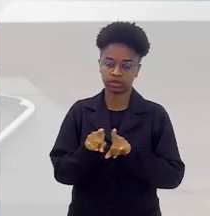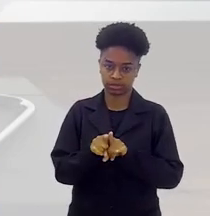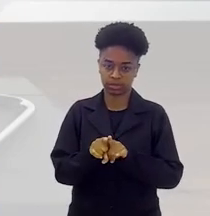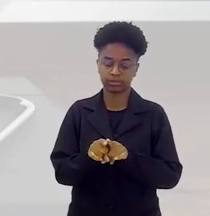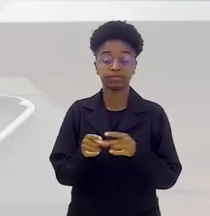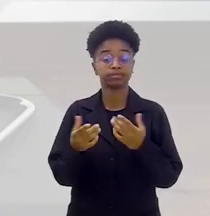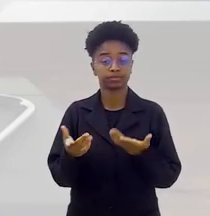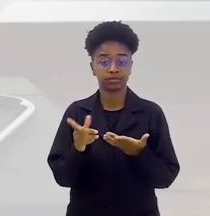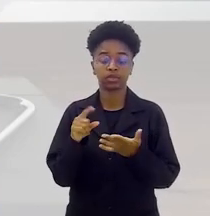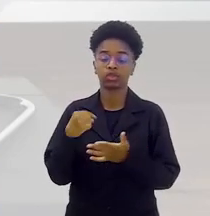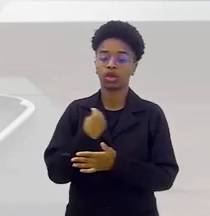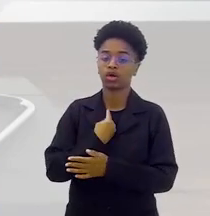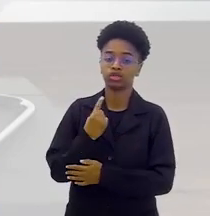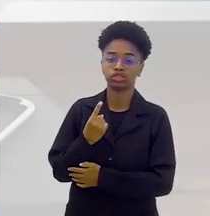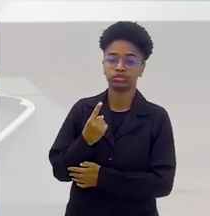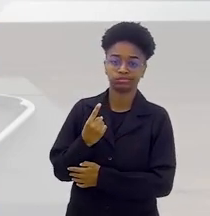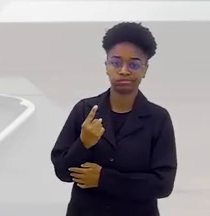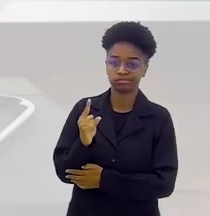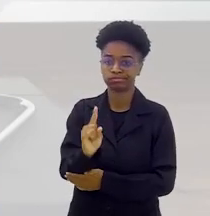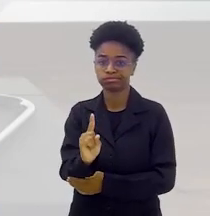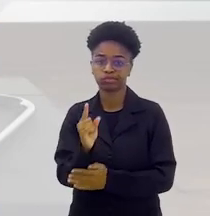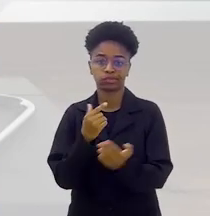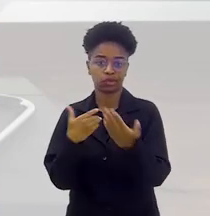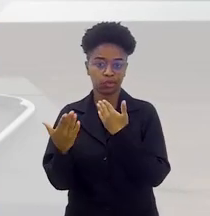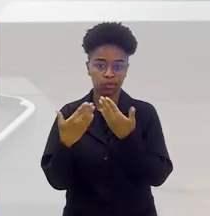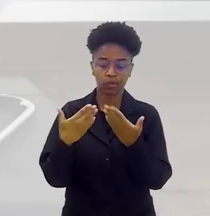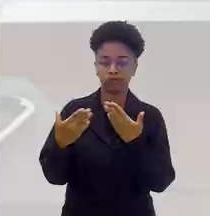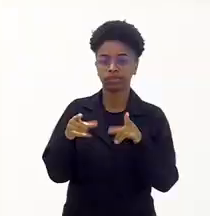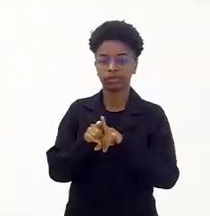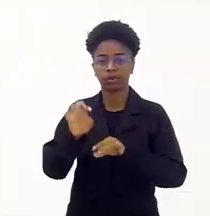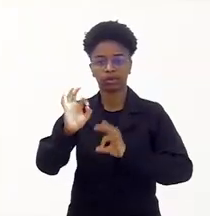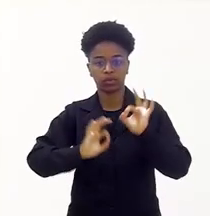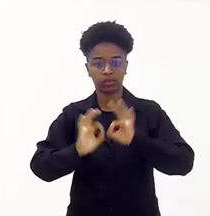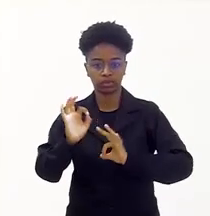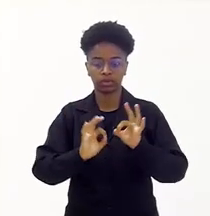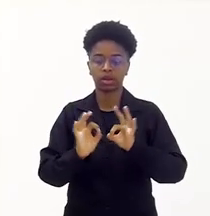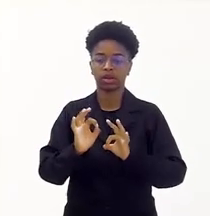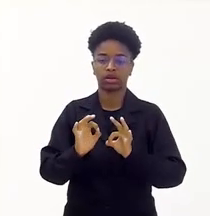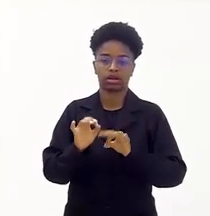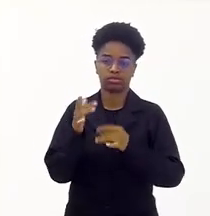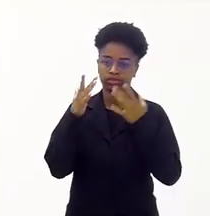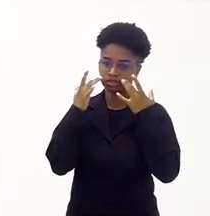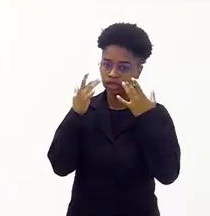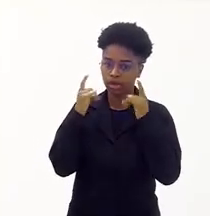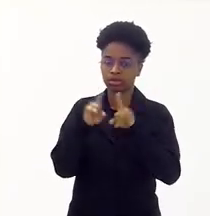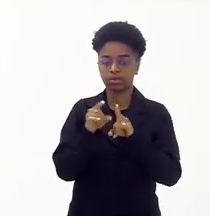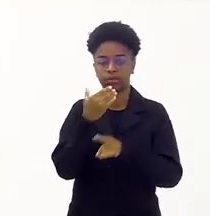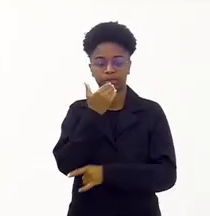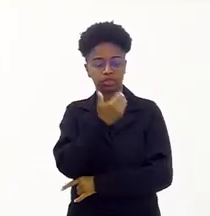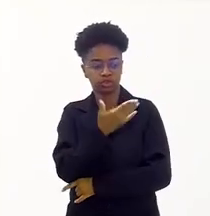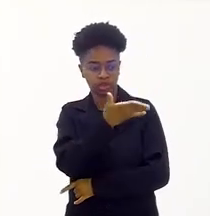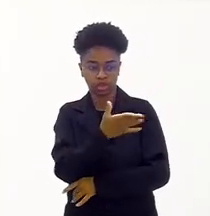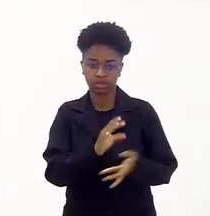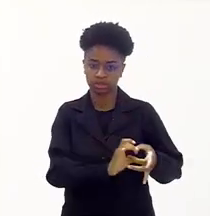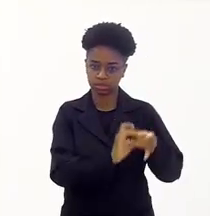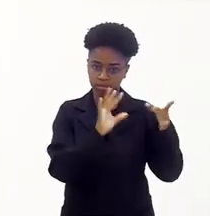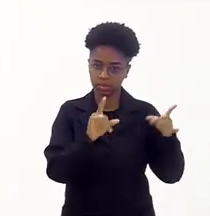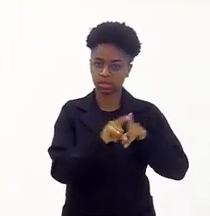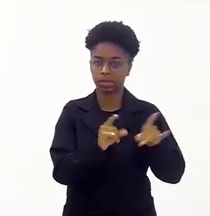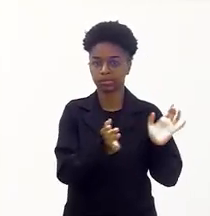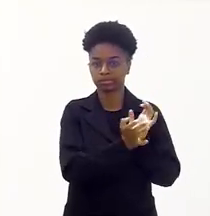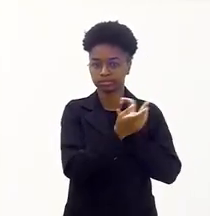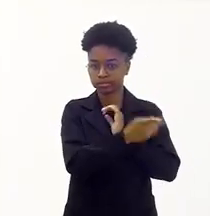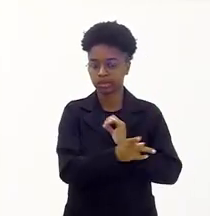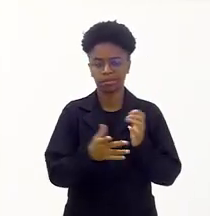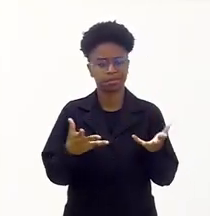também. E aí nós fomos lá e conversamos com ele e tal, e montamos O Monge e o Pastor. Ele pediu autorização do Dorani, a equipe